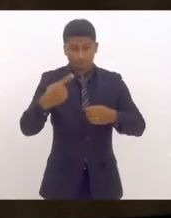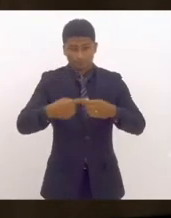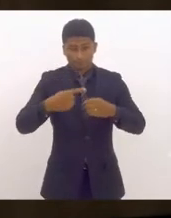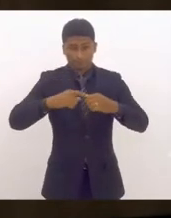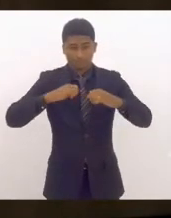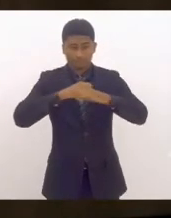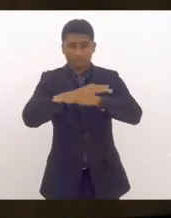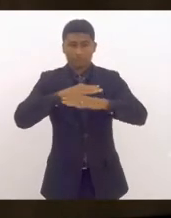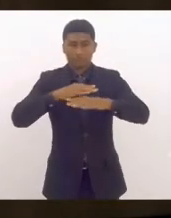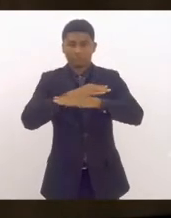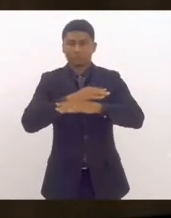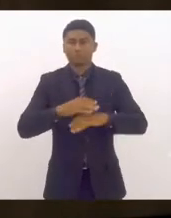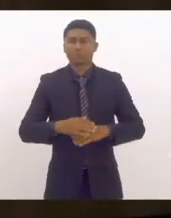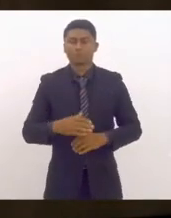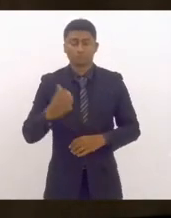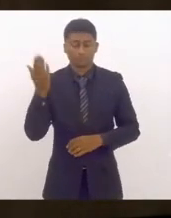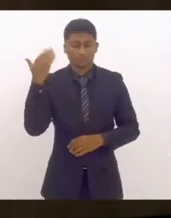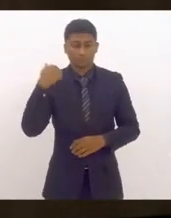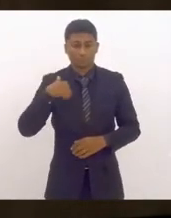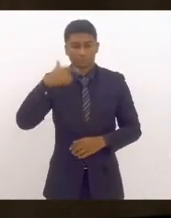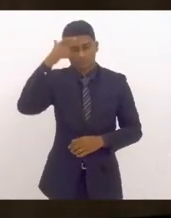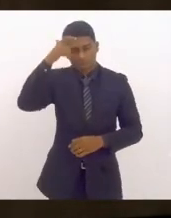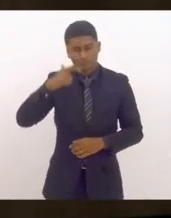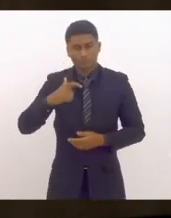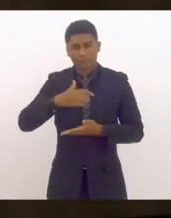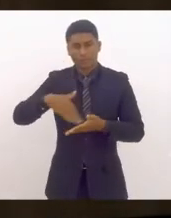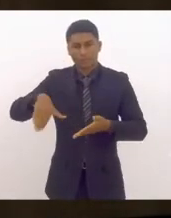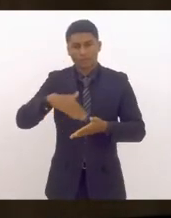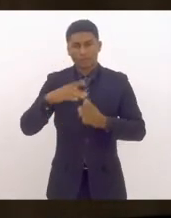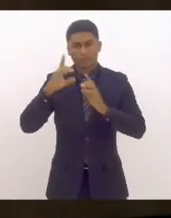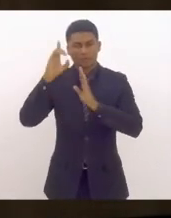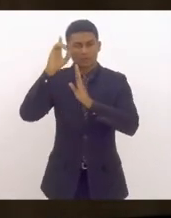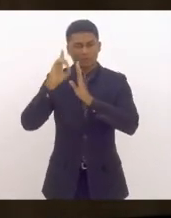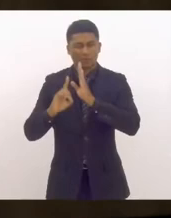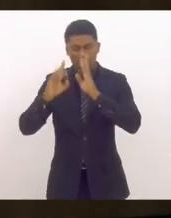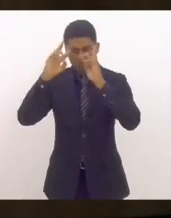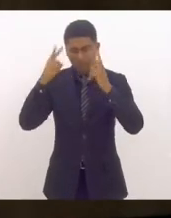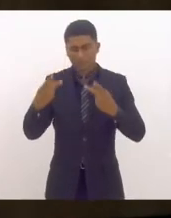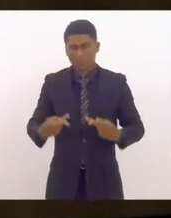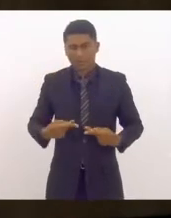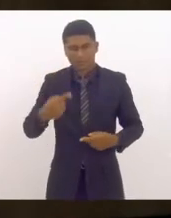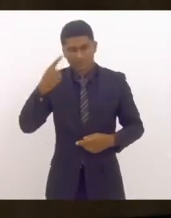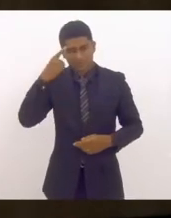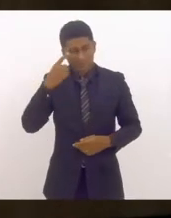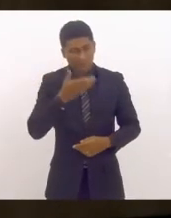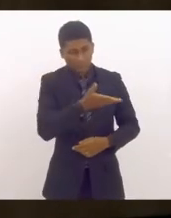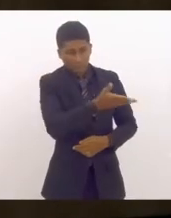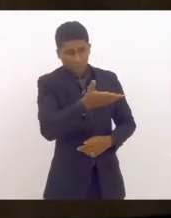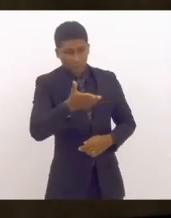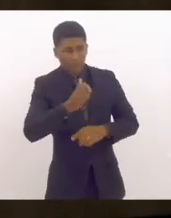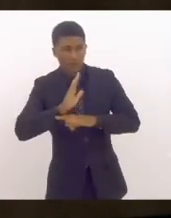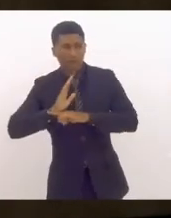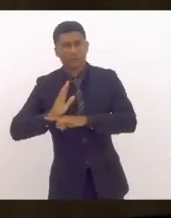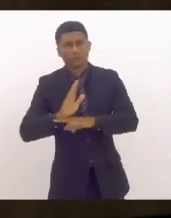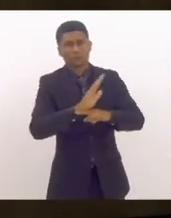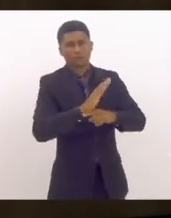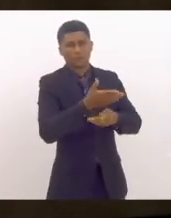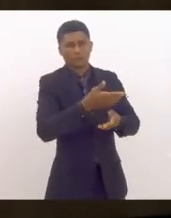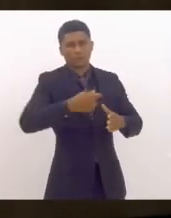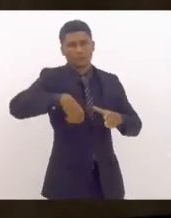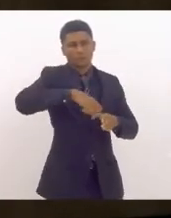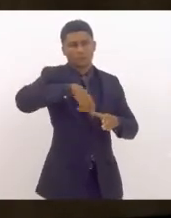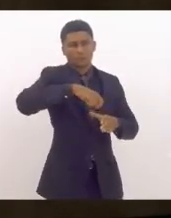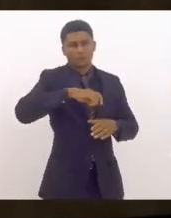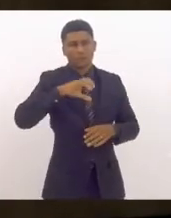ainda enquanto secretária de Assistência Social e Direitos Humanos, ajudei ali as nossas baianas do Acarajé no município, ter ali a